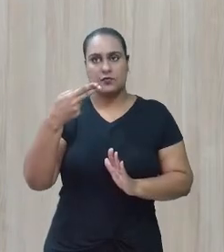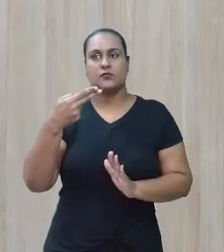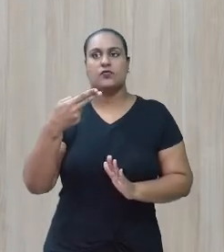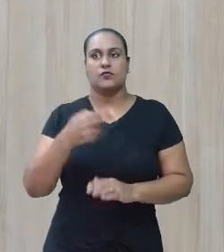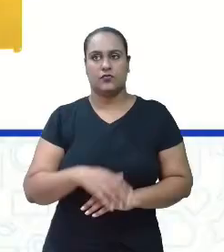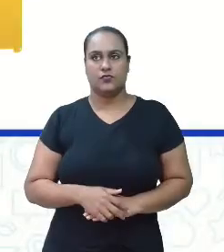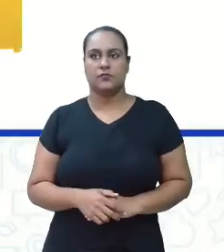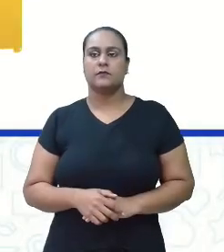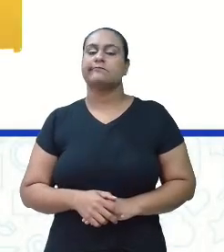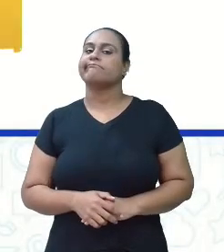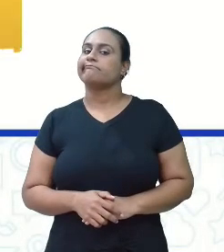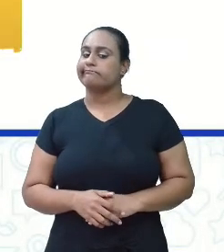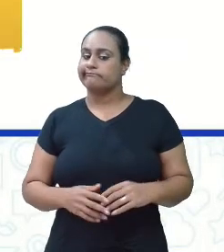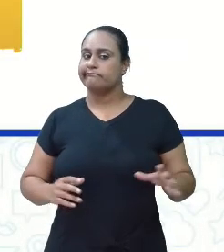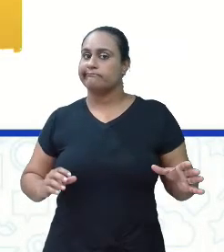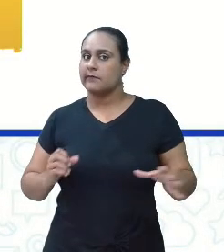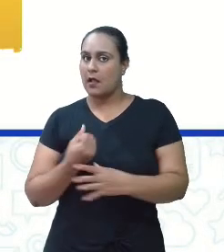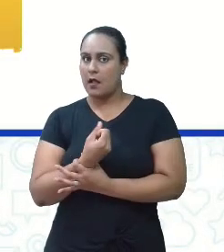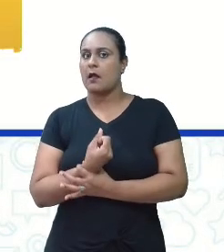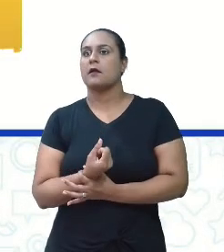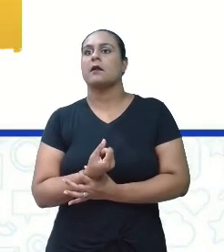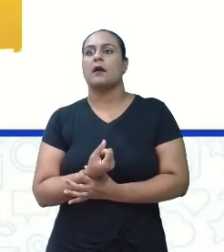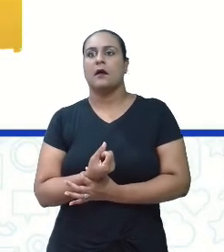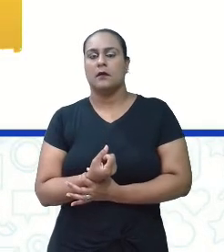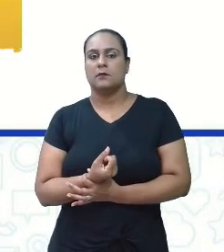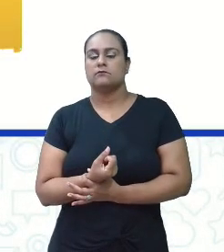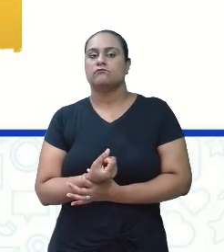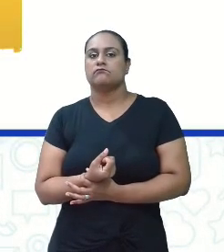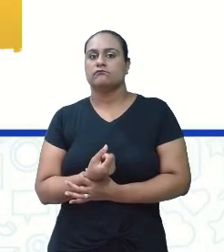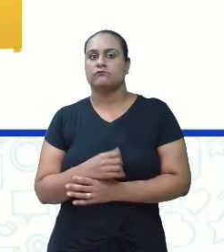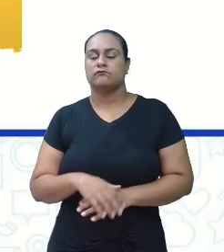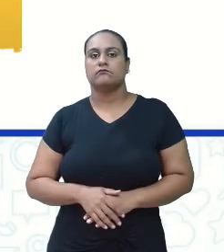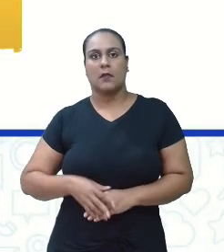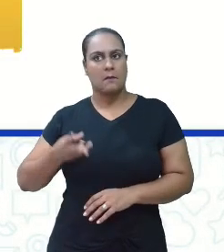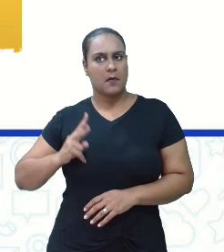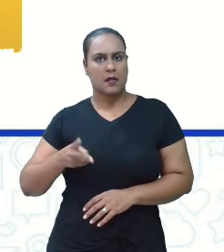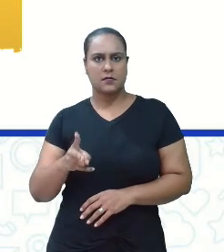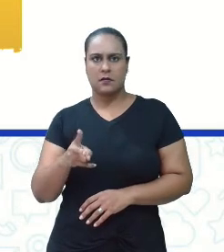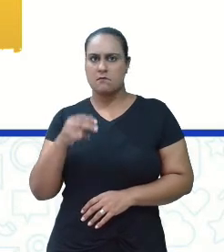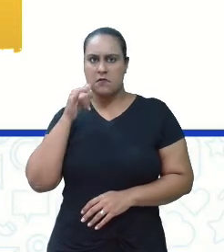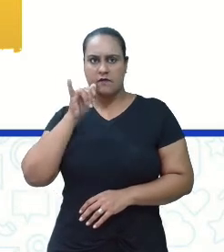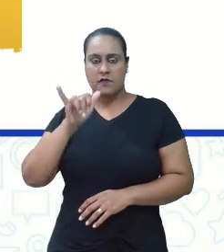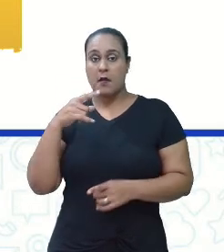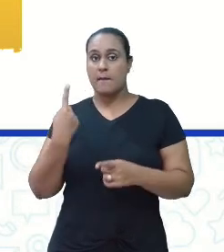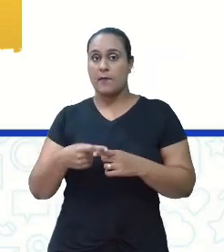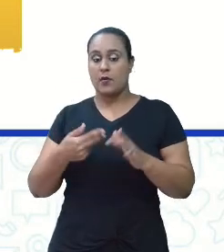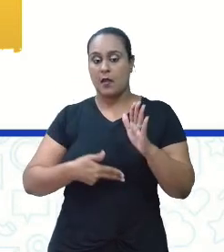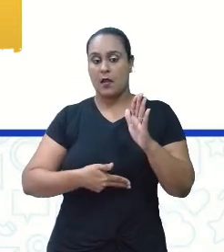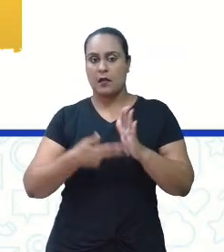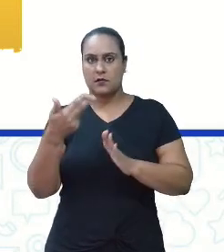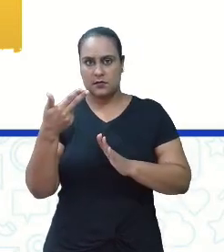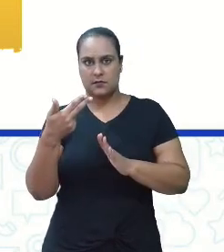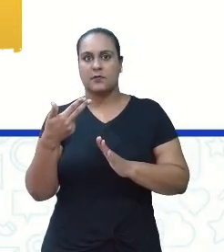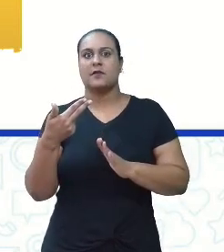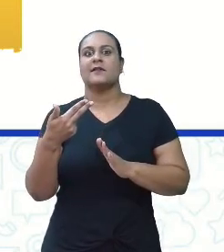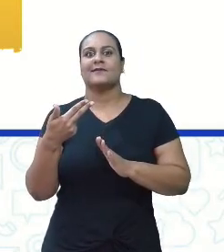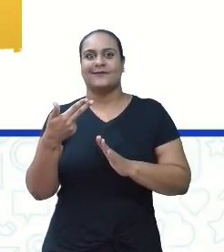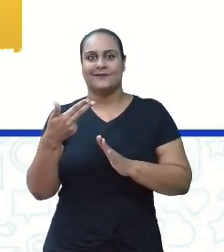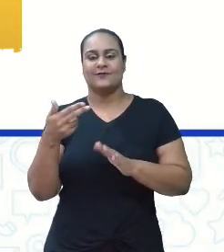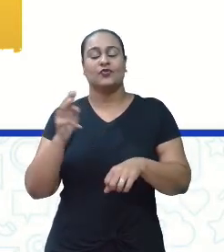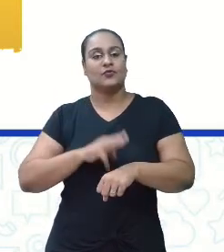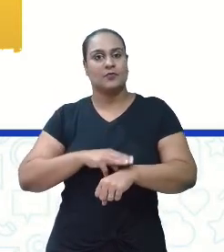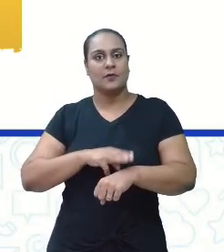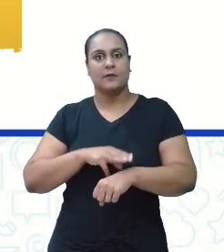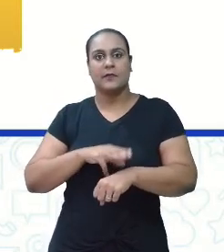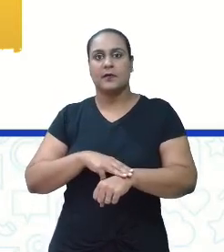eficácia e garantem uma proteção considerada definitiva, né? Pois as cirurgias de reversão desses procedimentos,